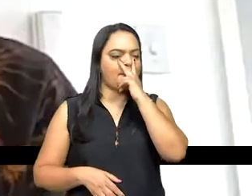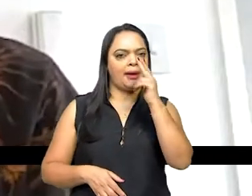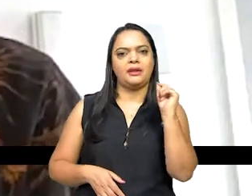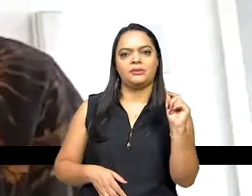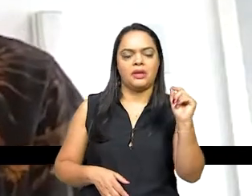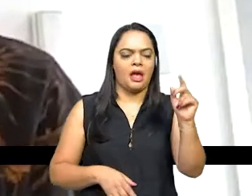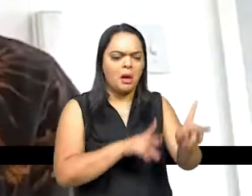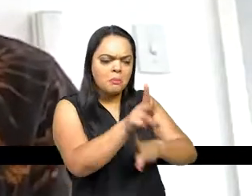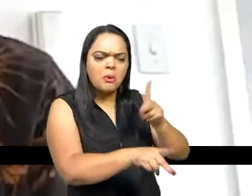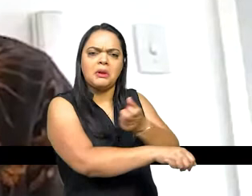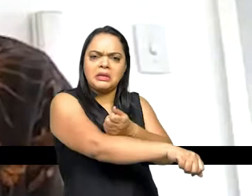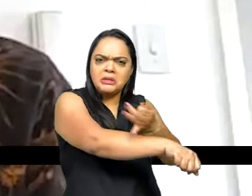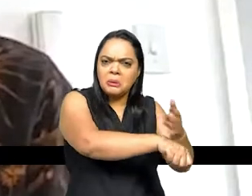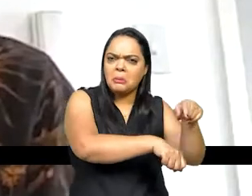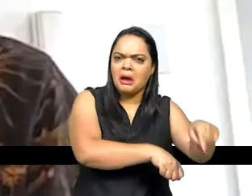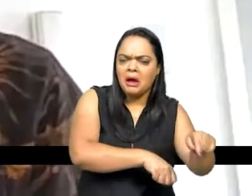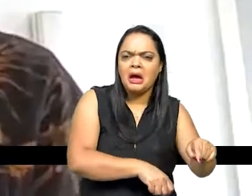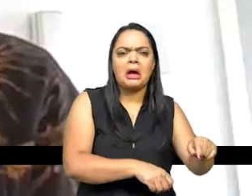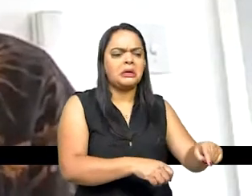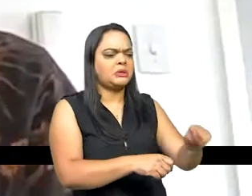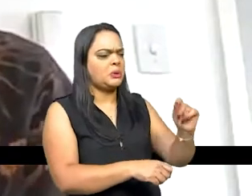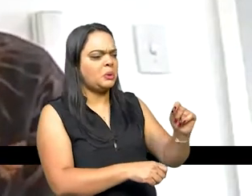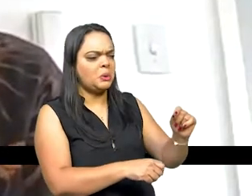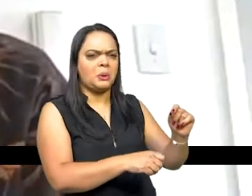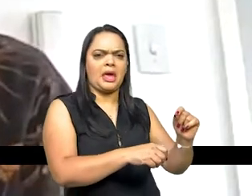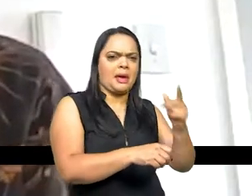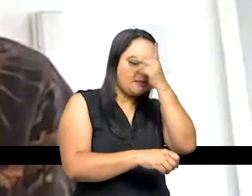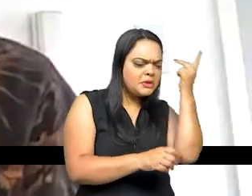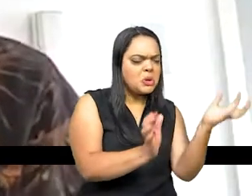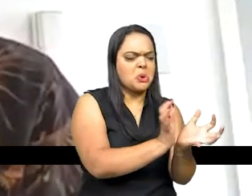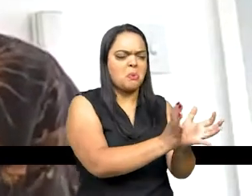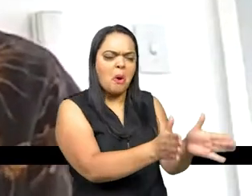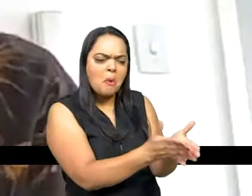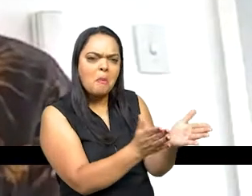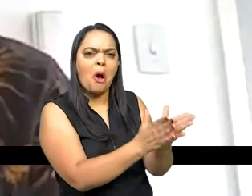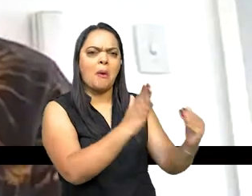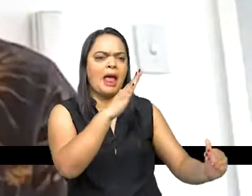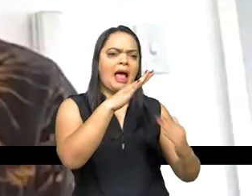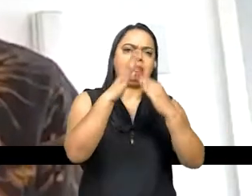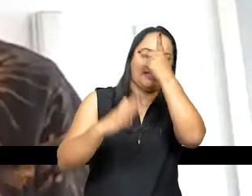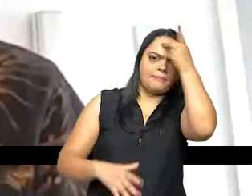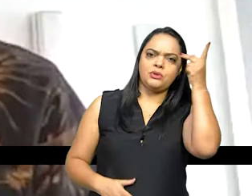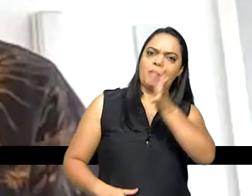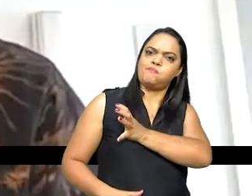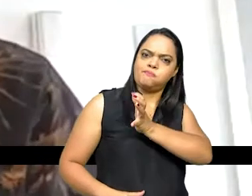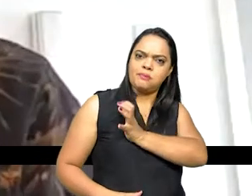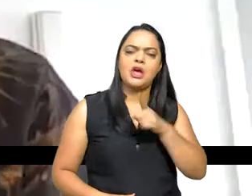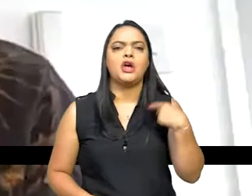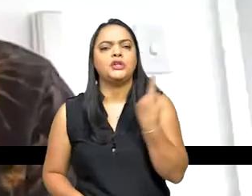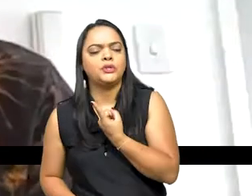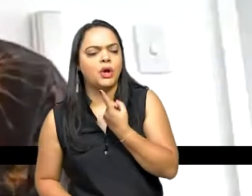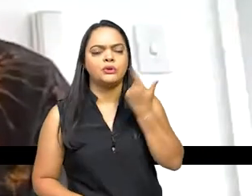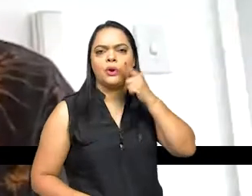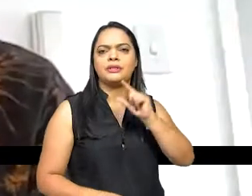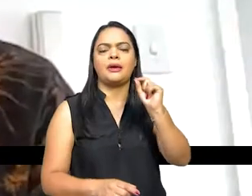esteja disposta desde as classes subalternas até o topo da hierarquia social, a gente consegue encontrar pessoas brancas entre os